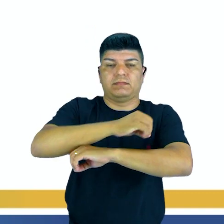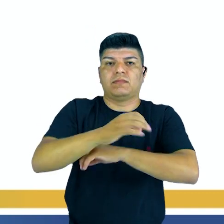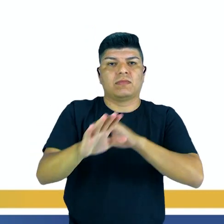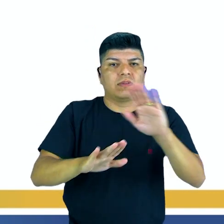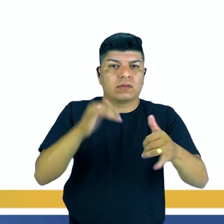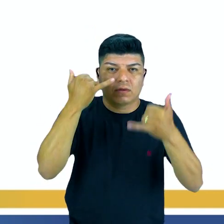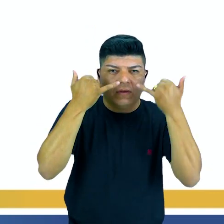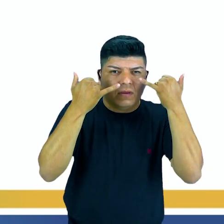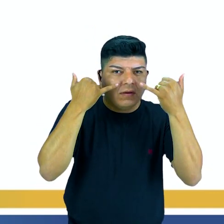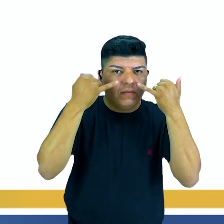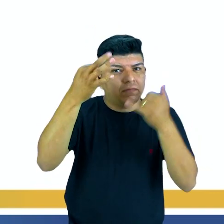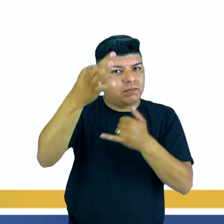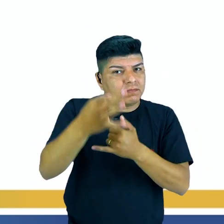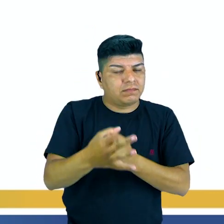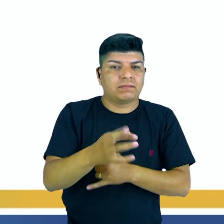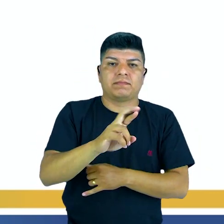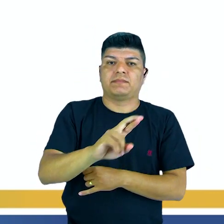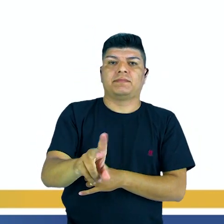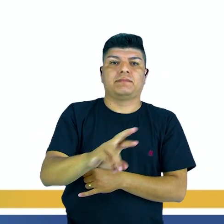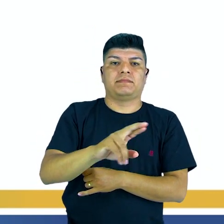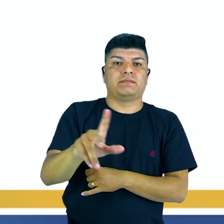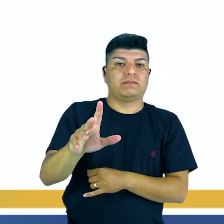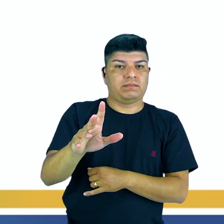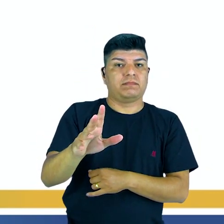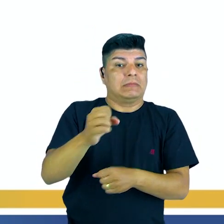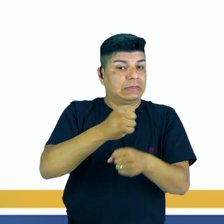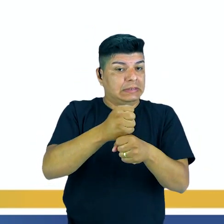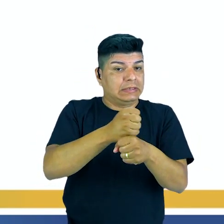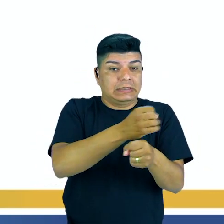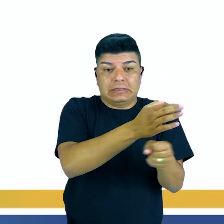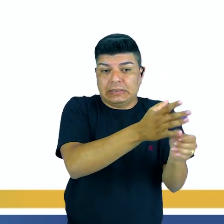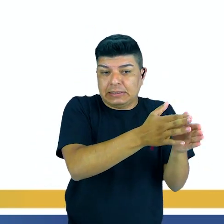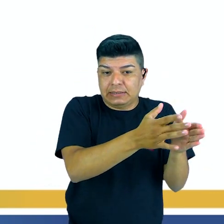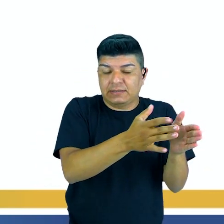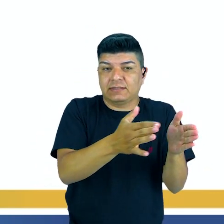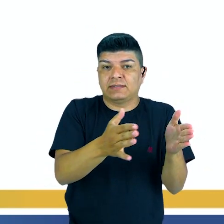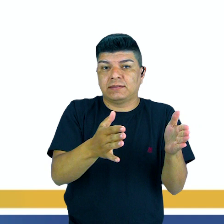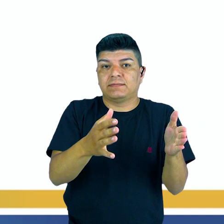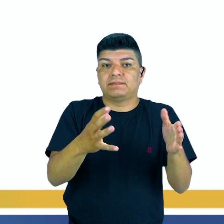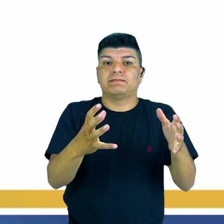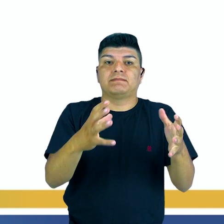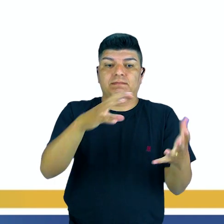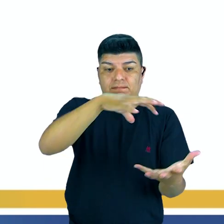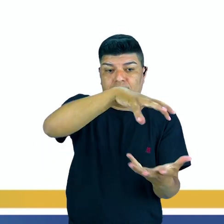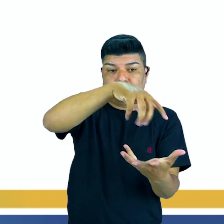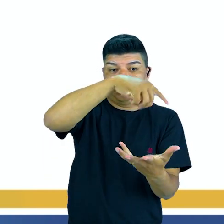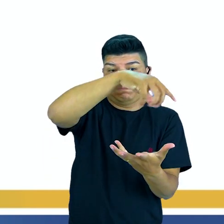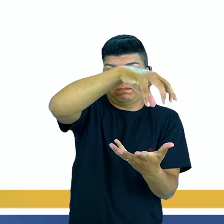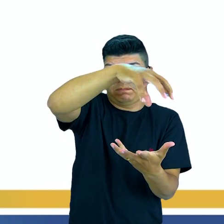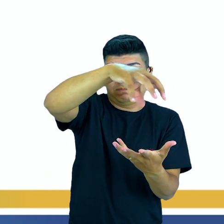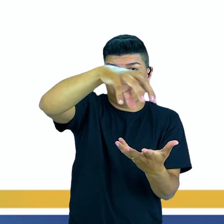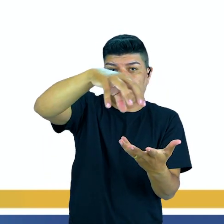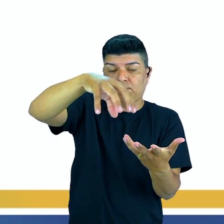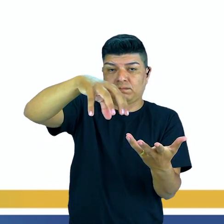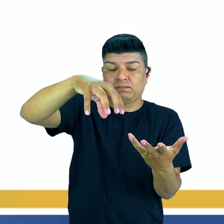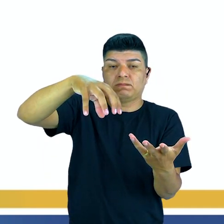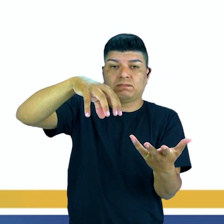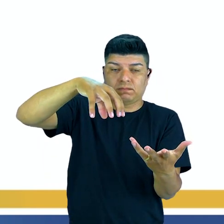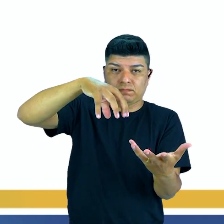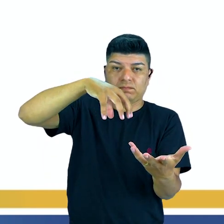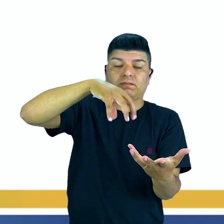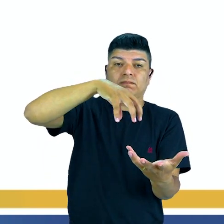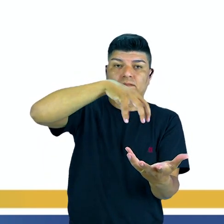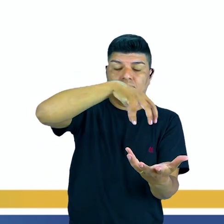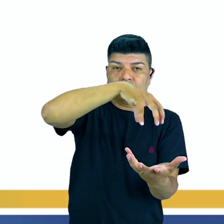vezes não bate com a determinada época do ano, tá? Existe um movimento de rotação da Terra, tá, no qual esse movimento